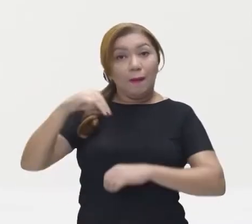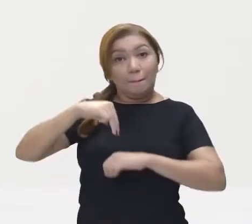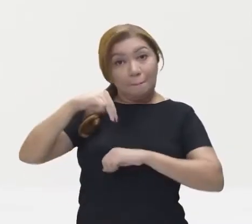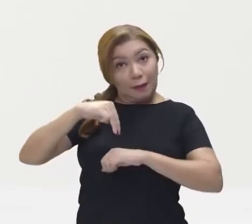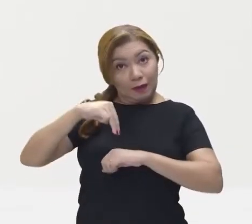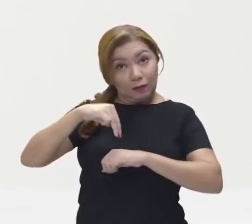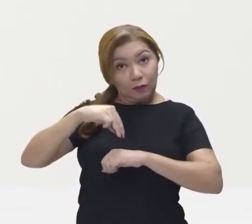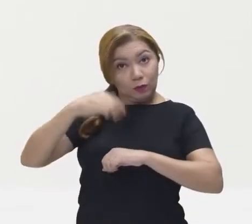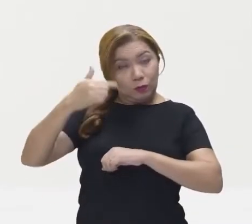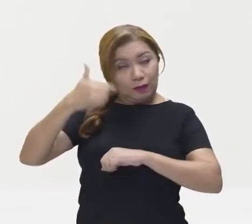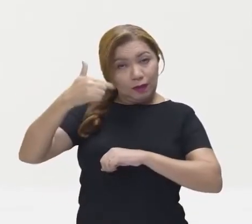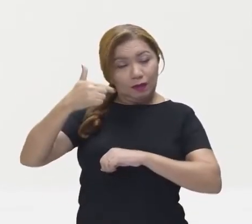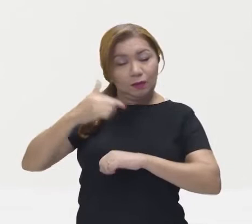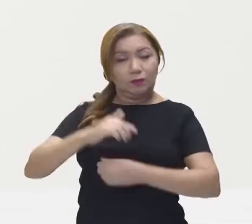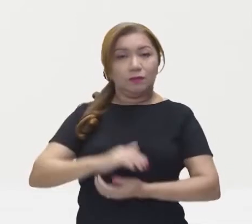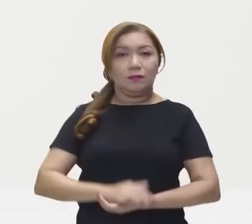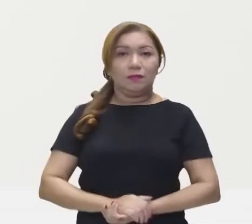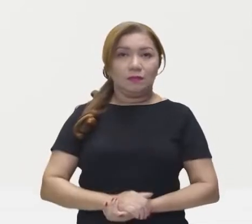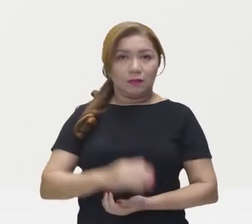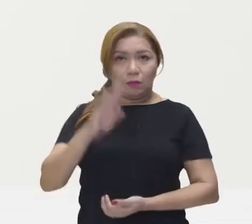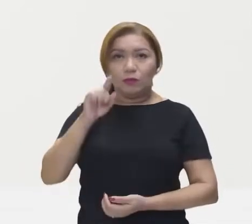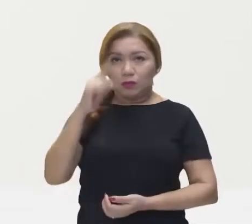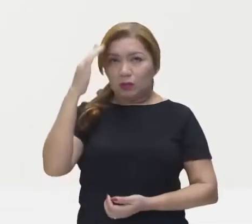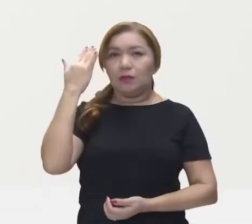tenha compreendido. Bacana?